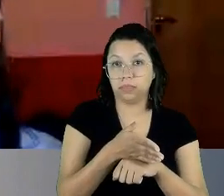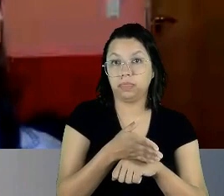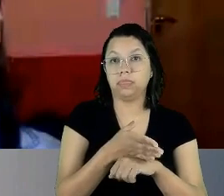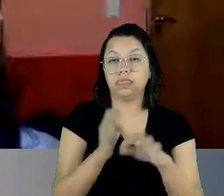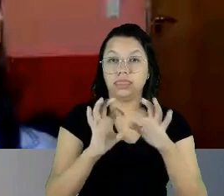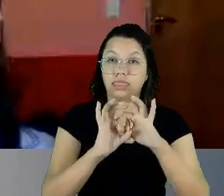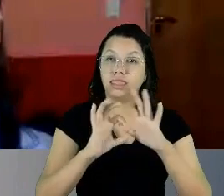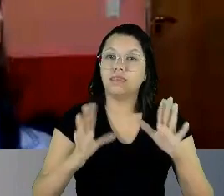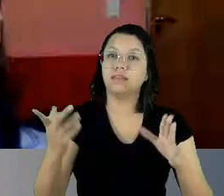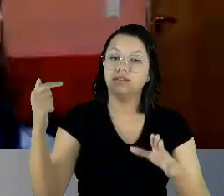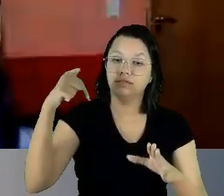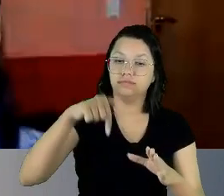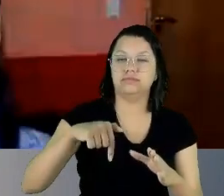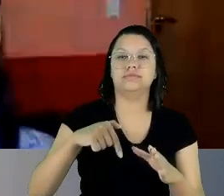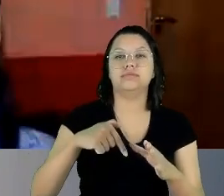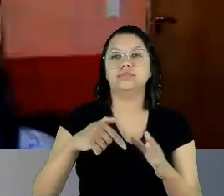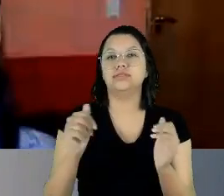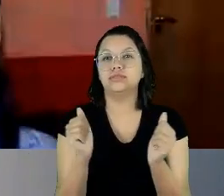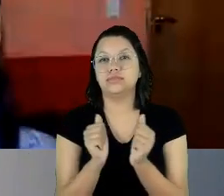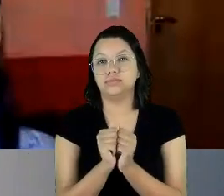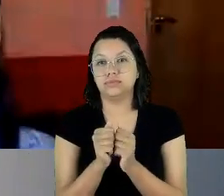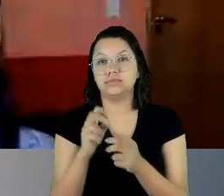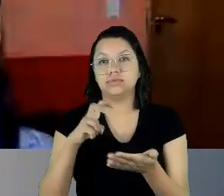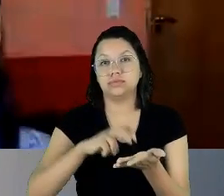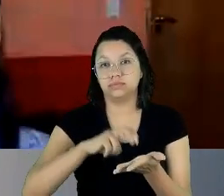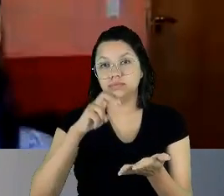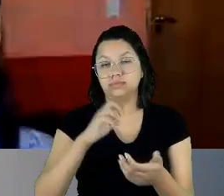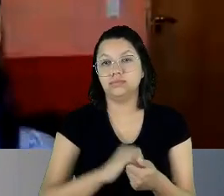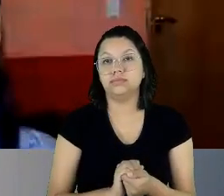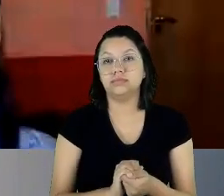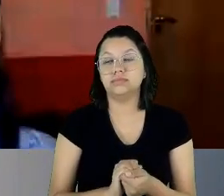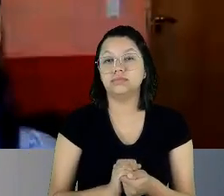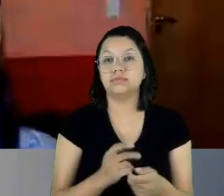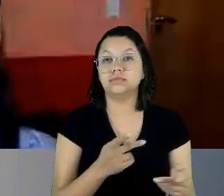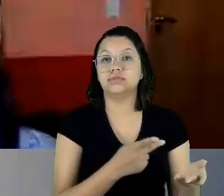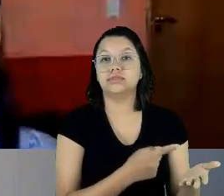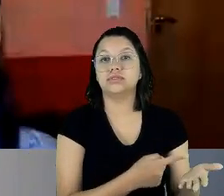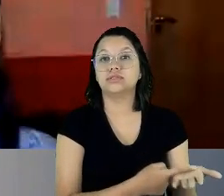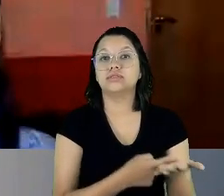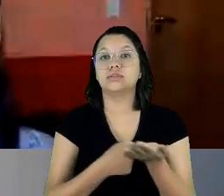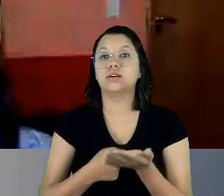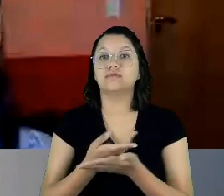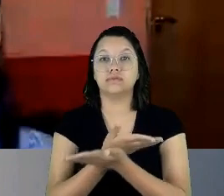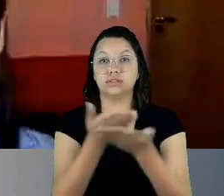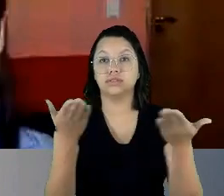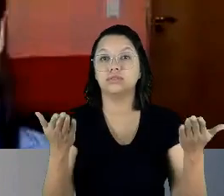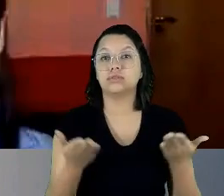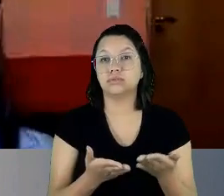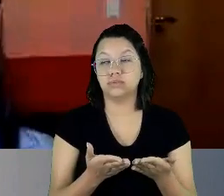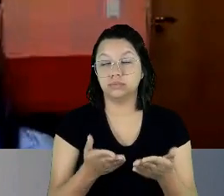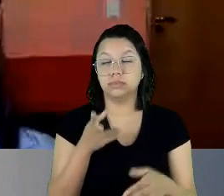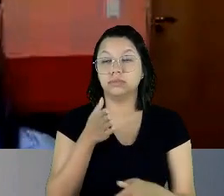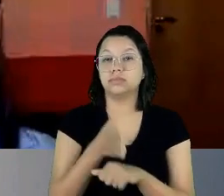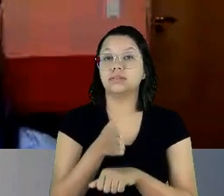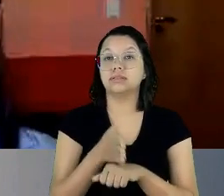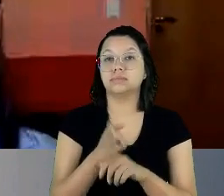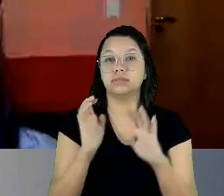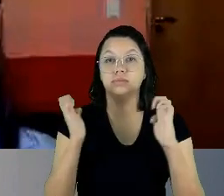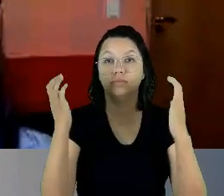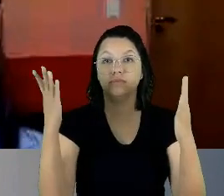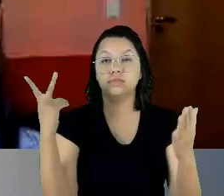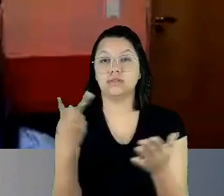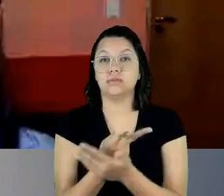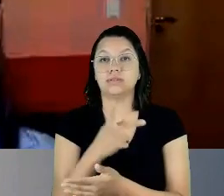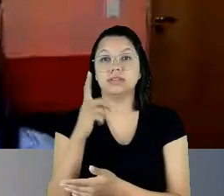pela disponibilidade de estarem aqui conosco nessa manhã, e de convidar todos para participarem do evento que ocorrerá